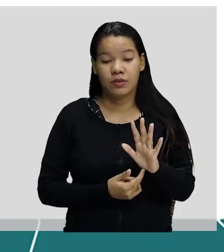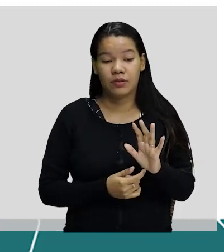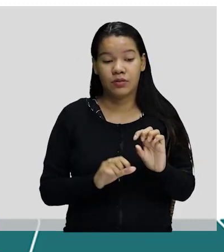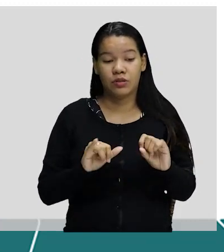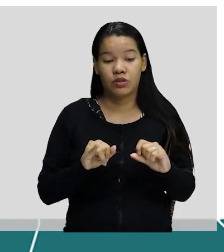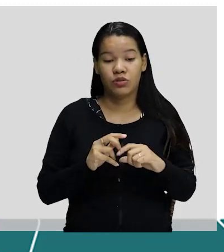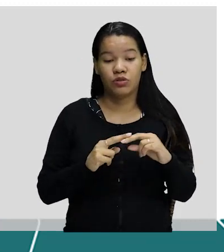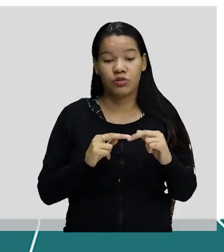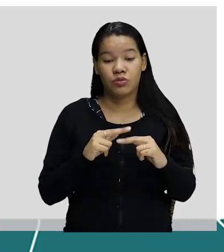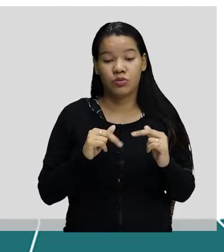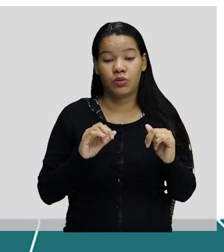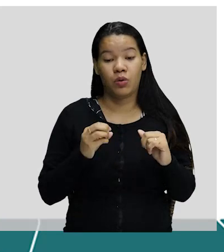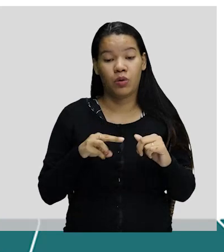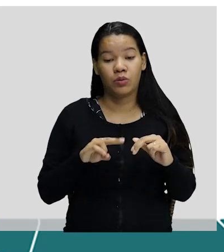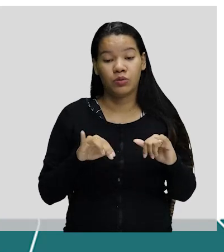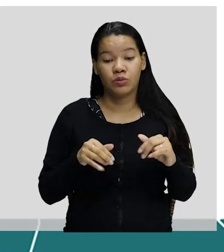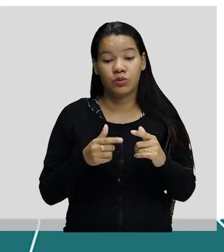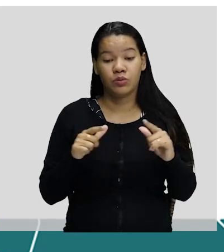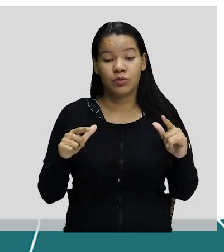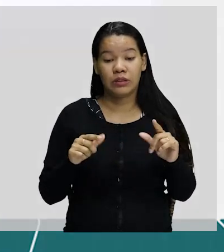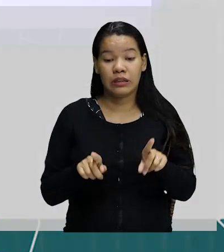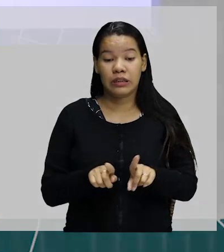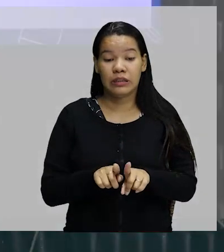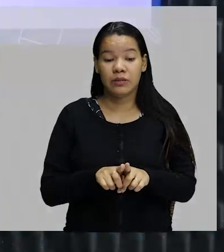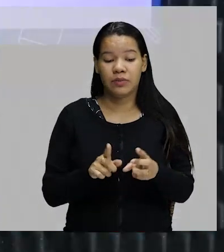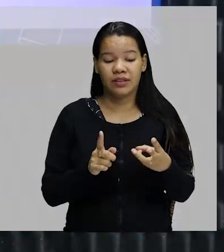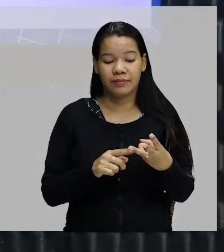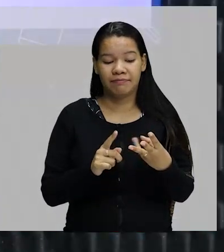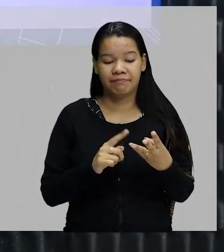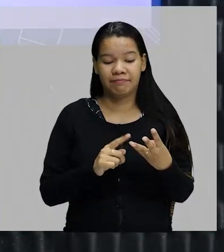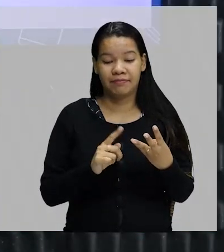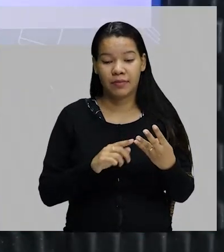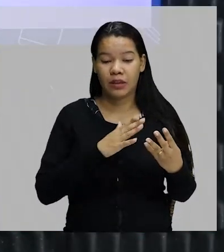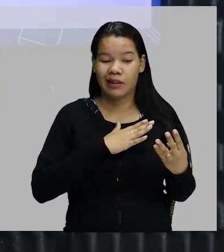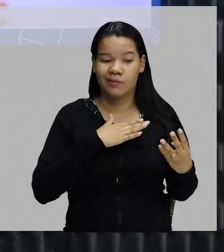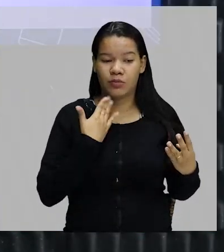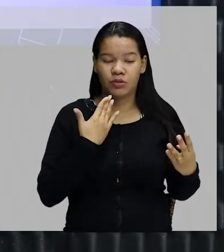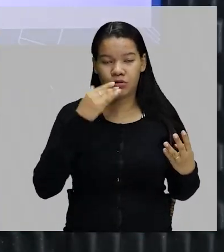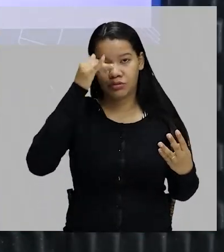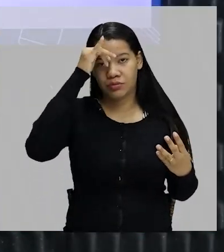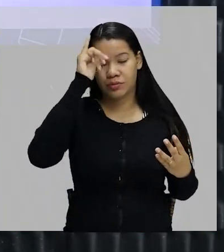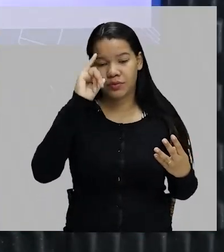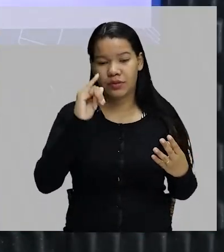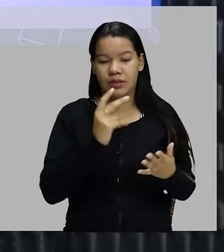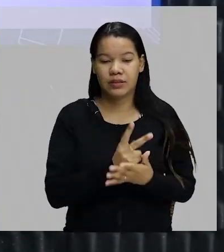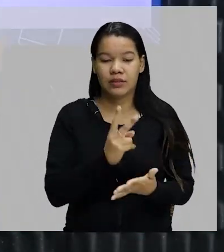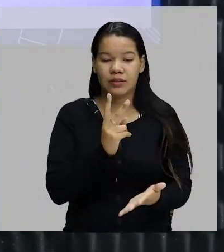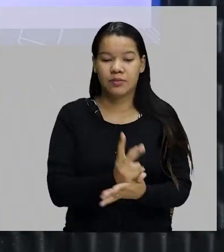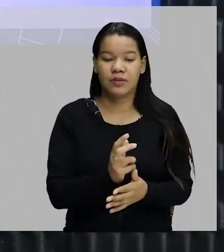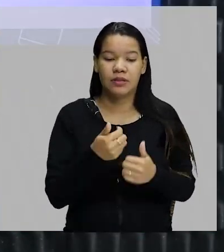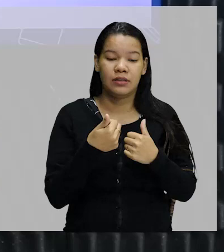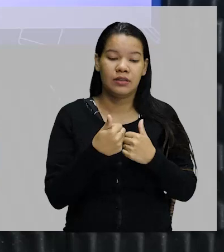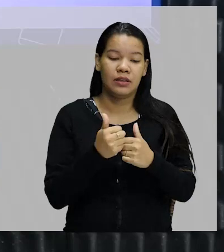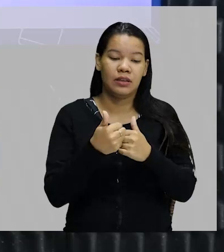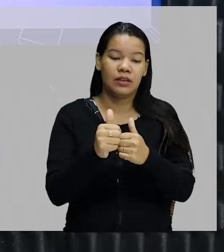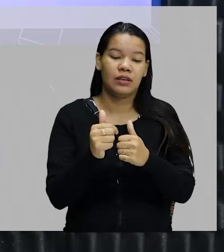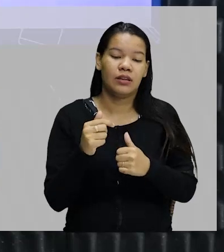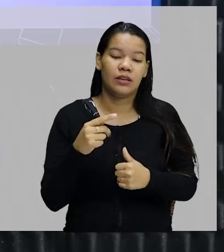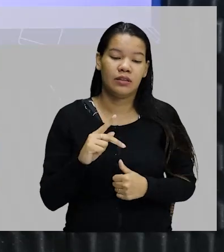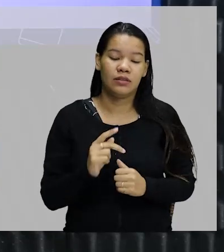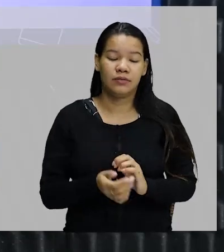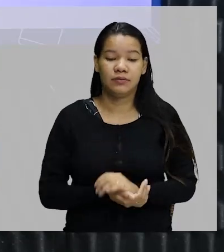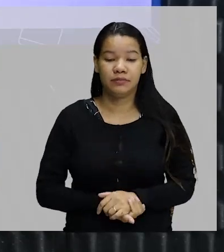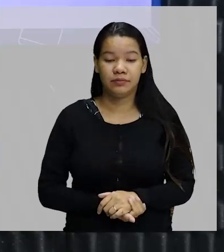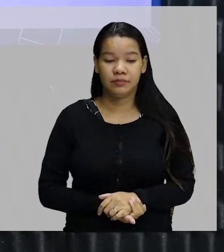São João e a morte do boi. Eles sempre seguem esses ciclos aqui, ó, em relação